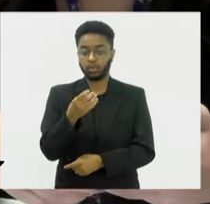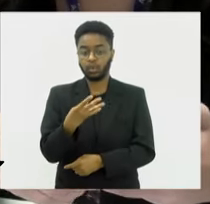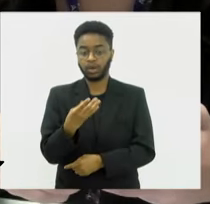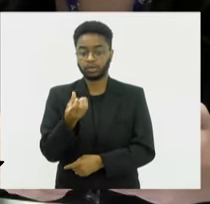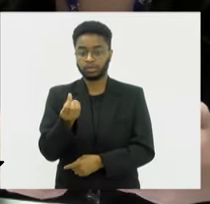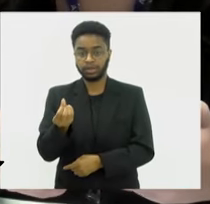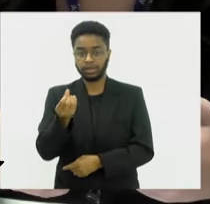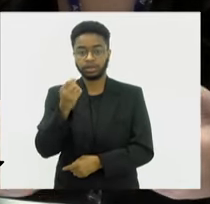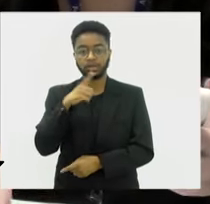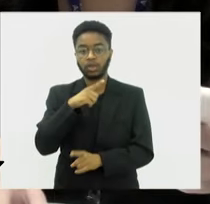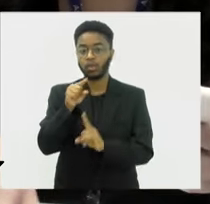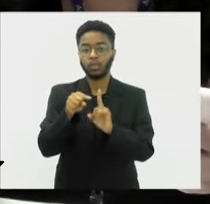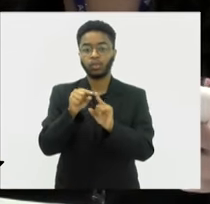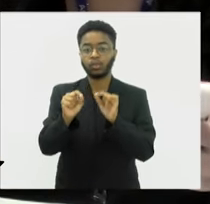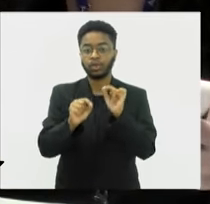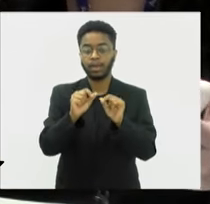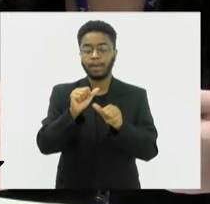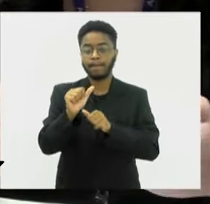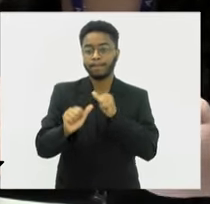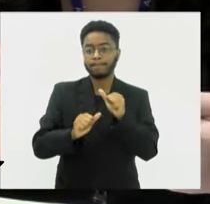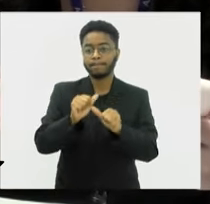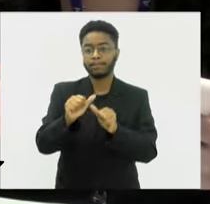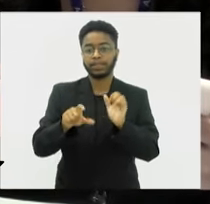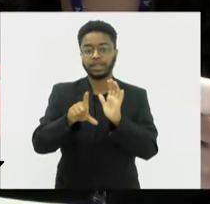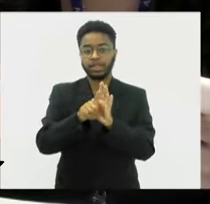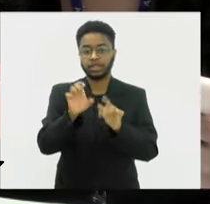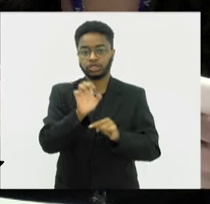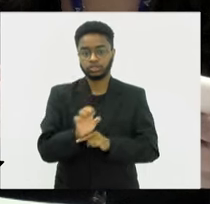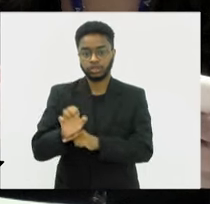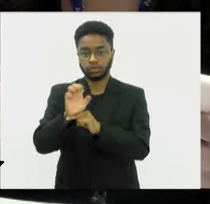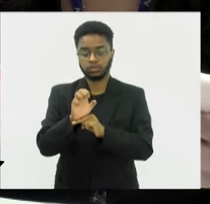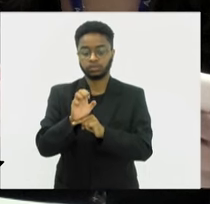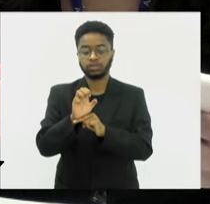pretende alterar a lei estadual